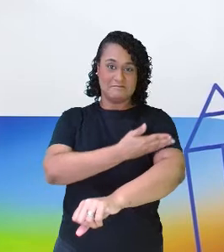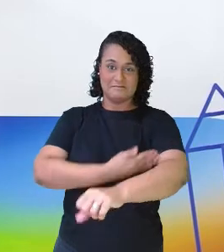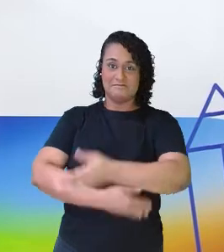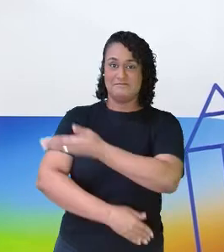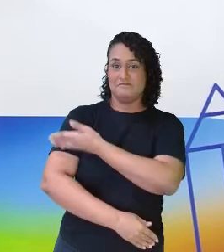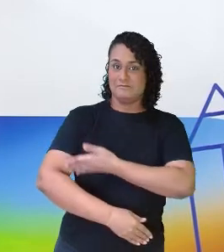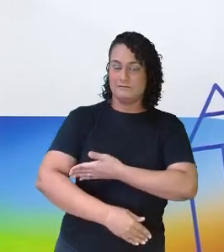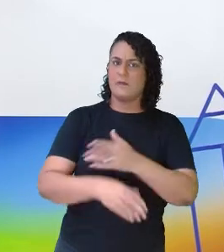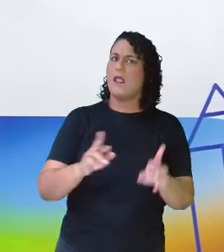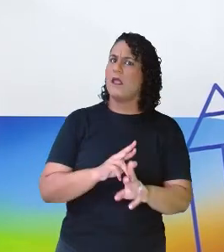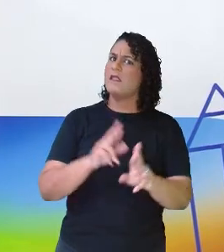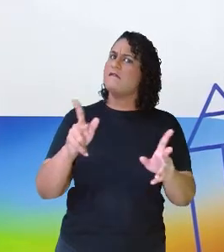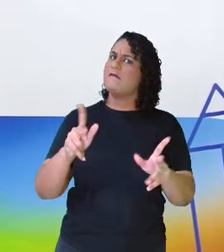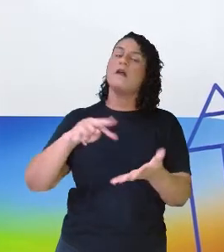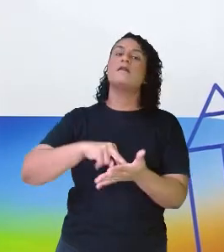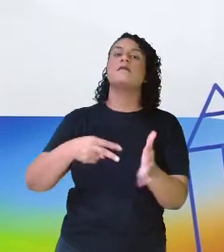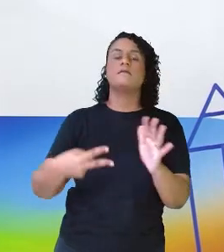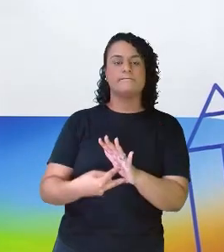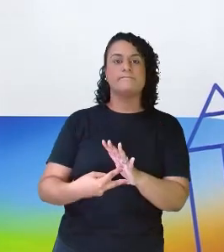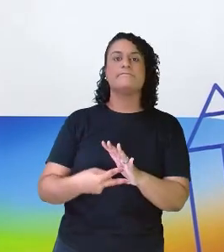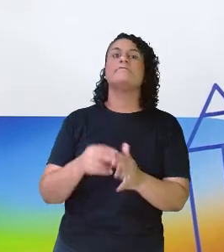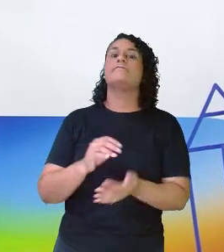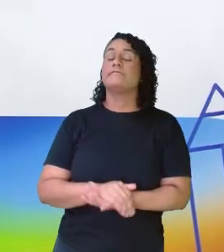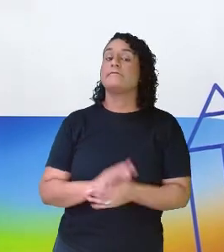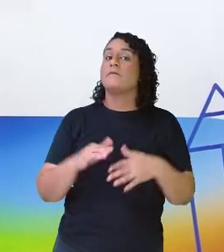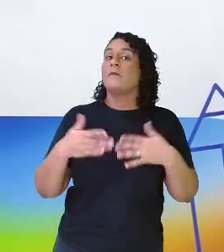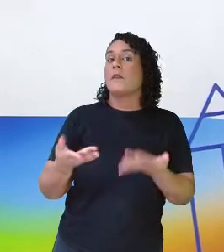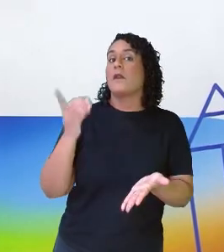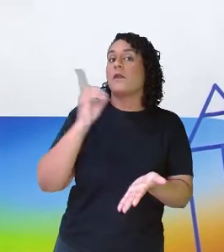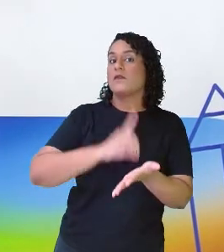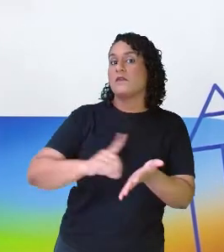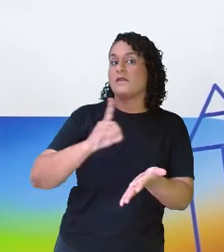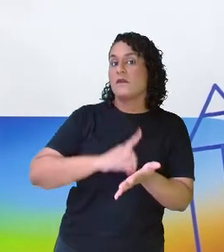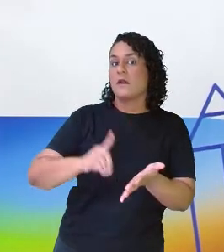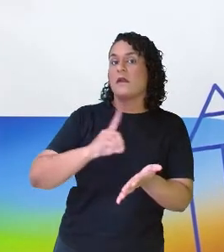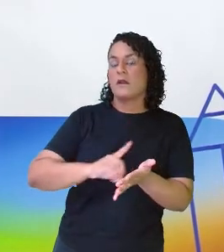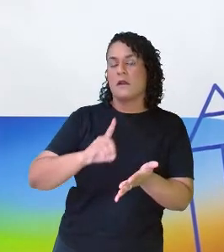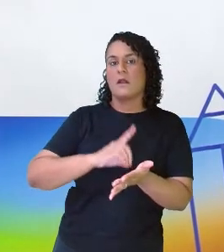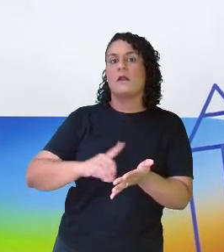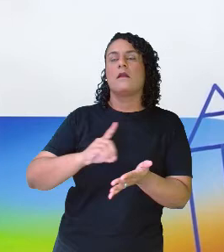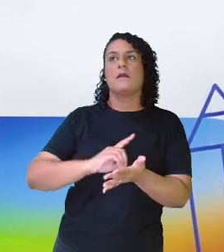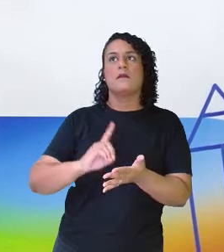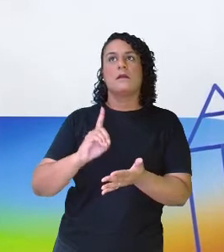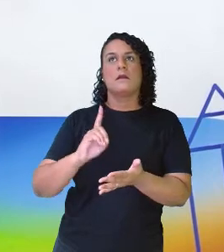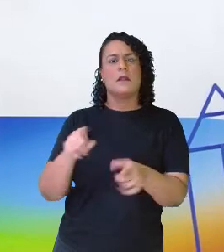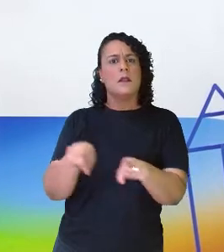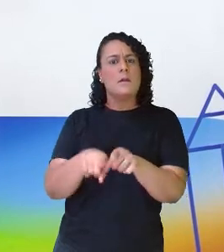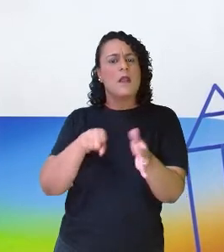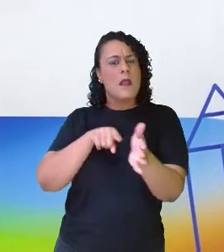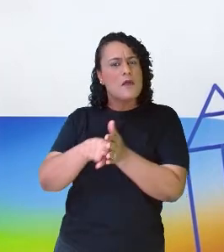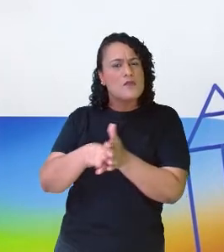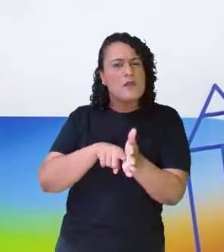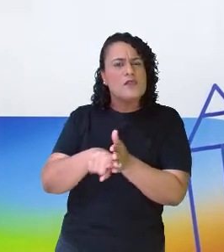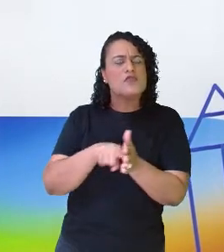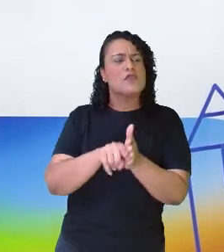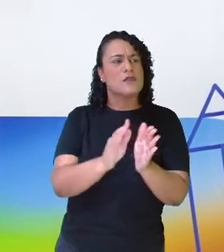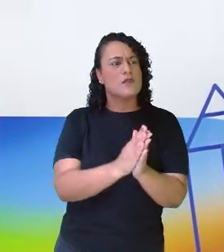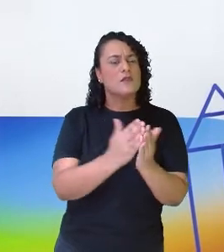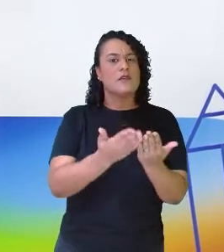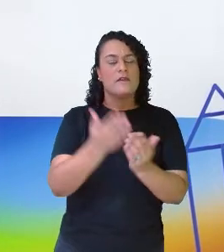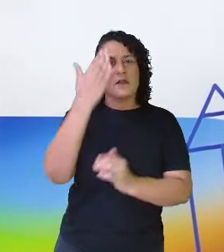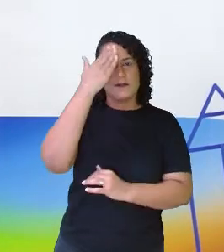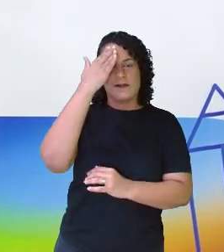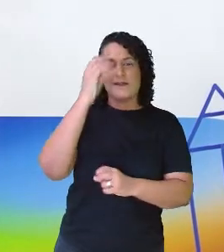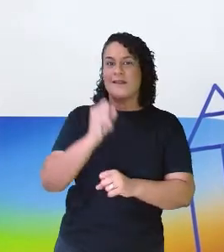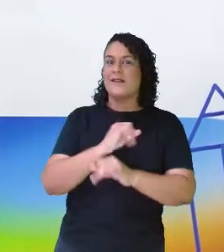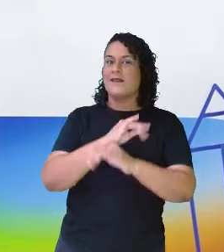diferente, não é, esses significados? E graças ao dicionário, às enciclopédias e às nossas pesquisas e até os livros, a gente entende melhor